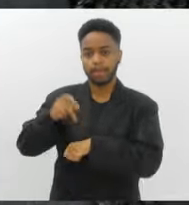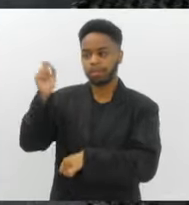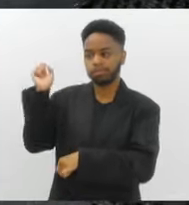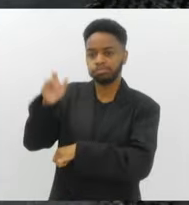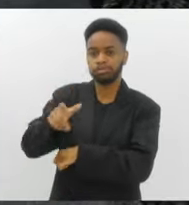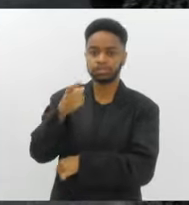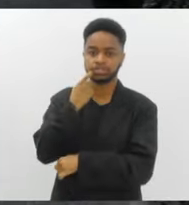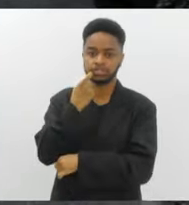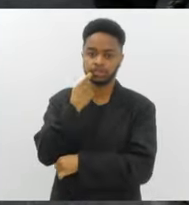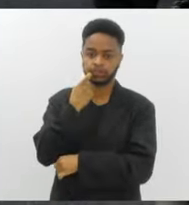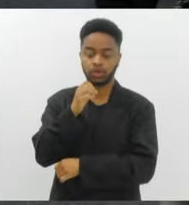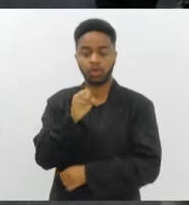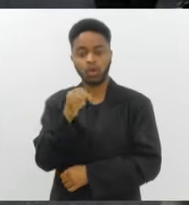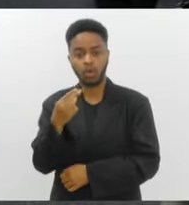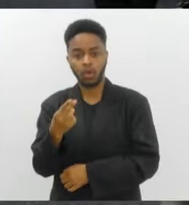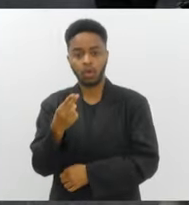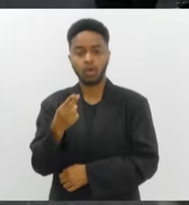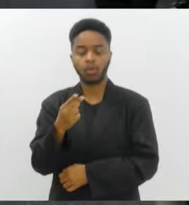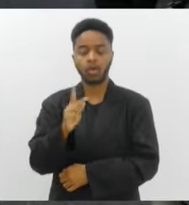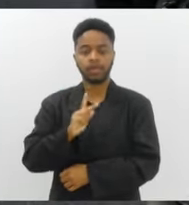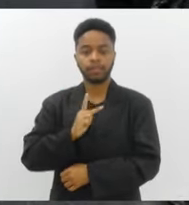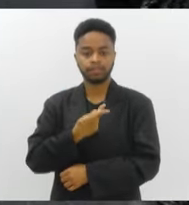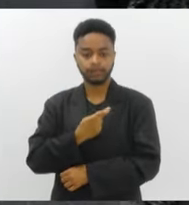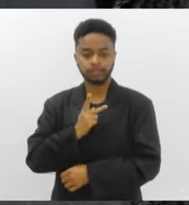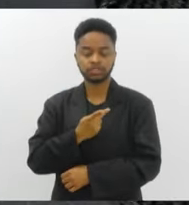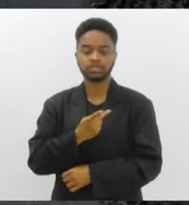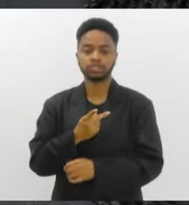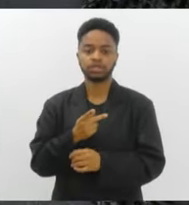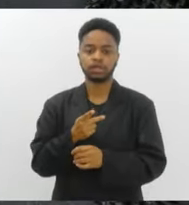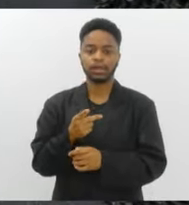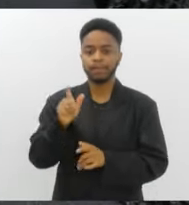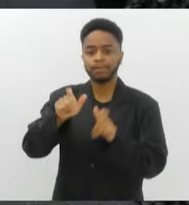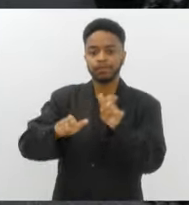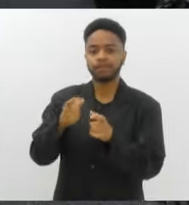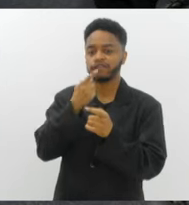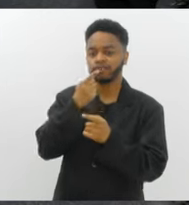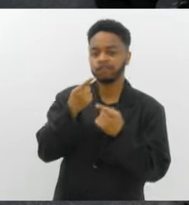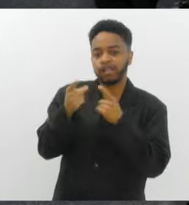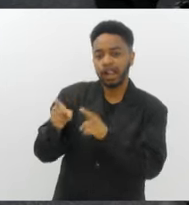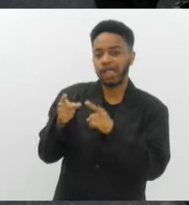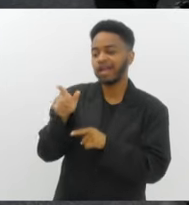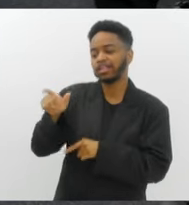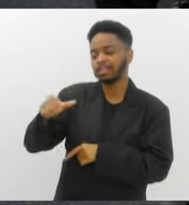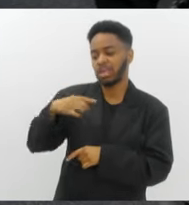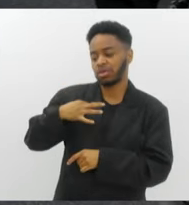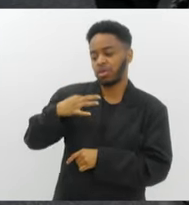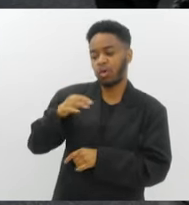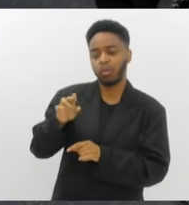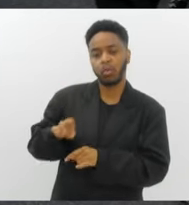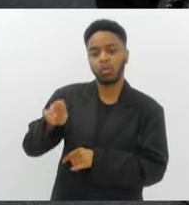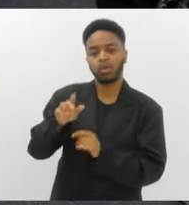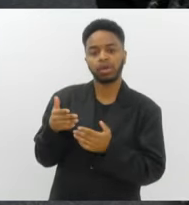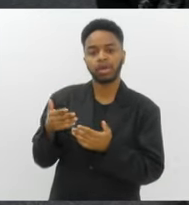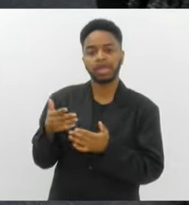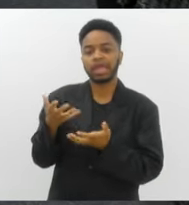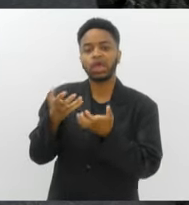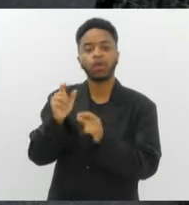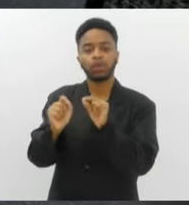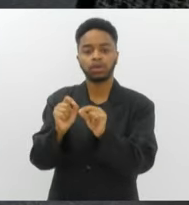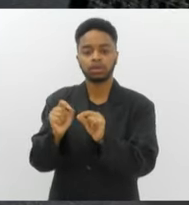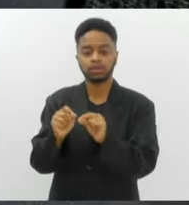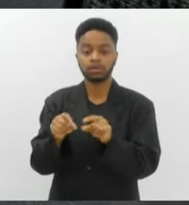sexta-feira, ou uma travesti ser questionada, olha, você estava vestido desse jeito, o que você estava esperando?